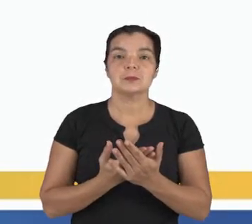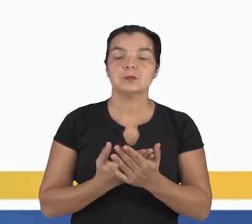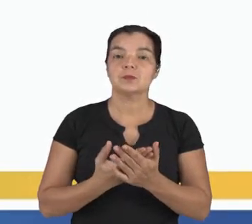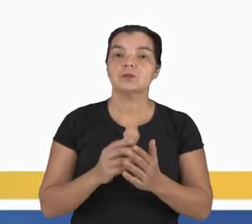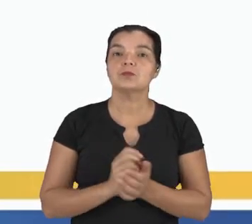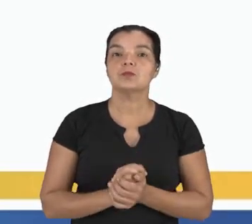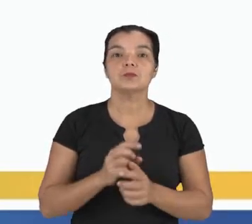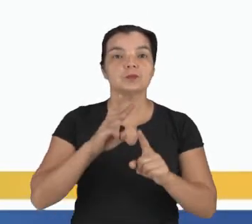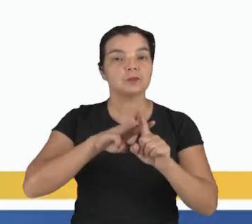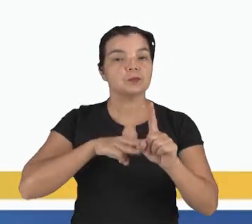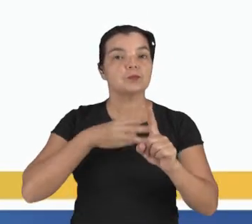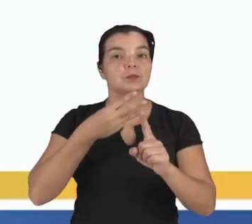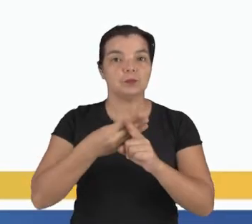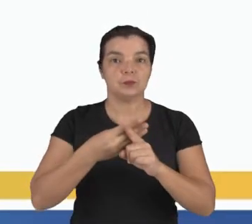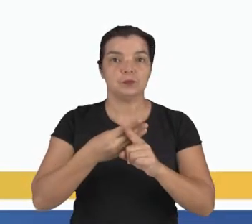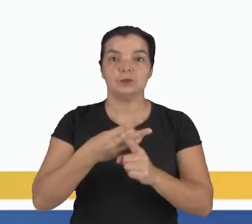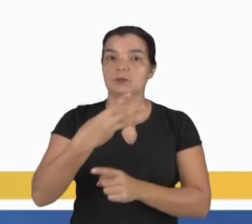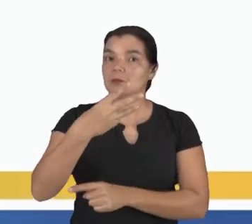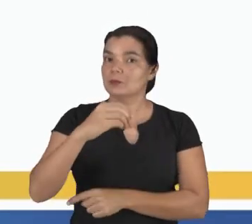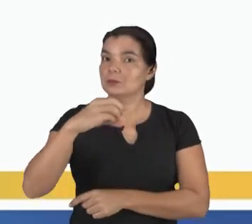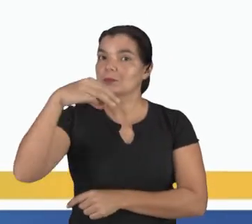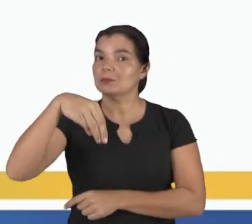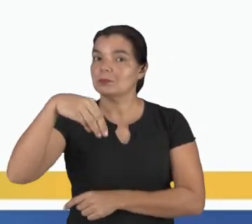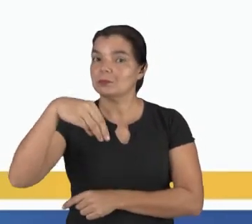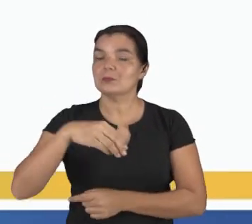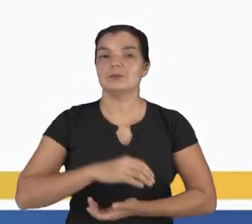o tipo de jogo era 30 minutos.